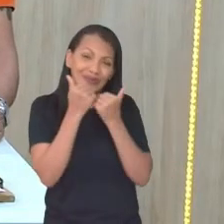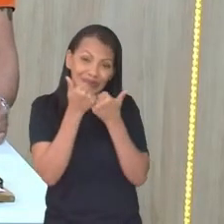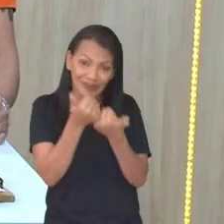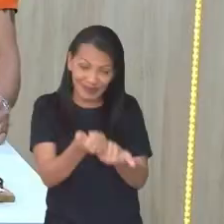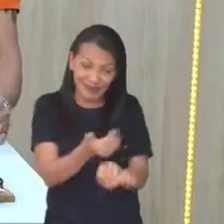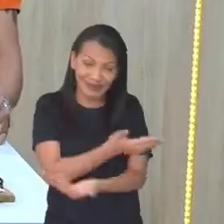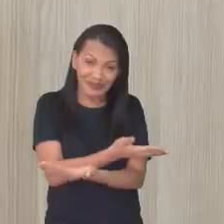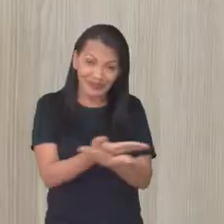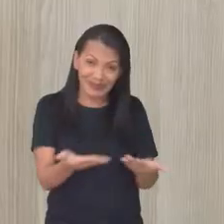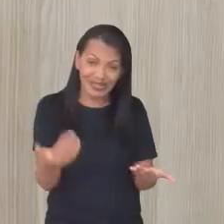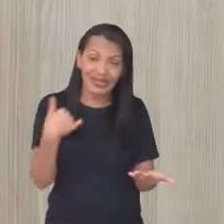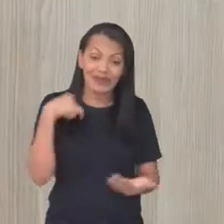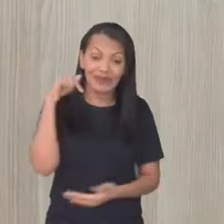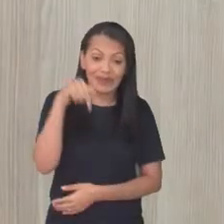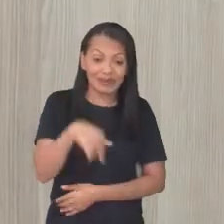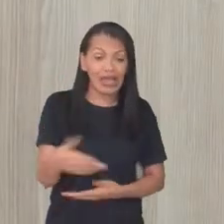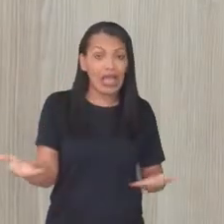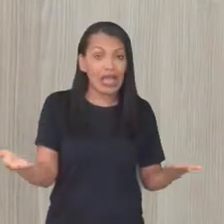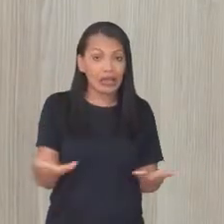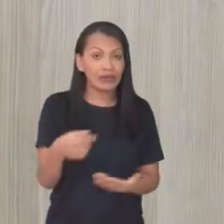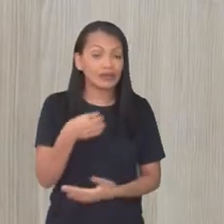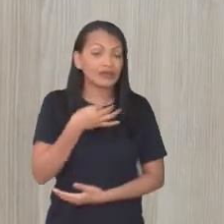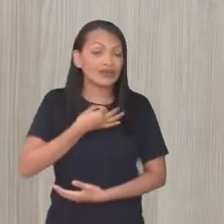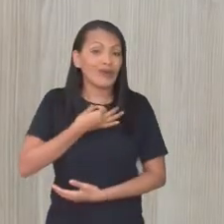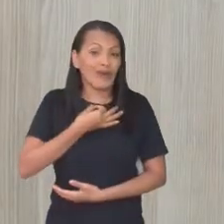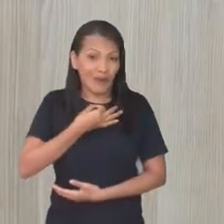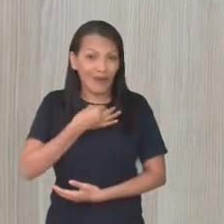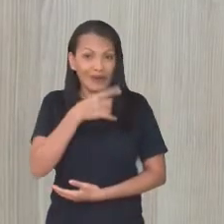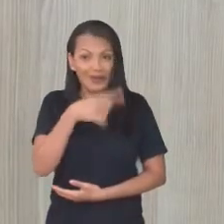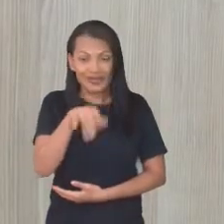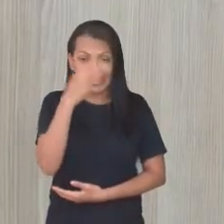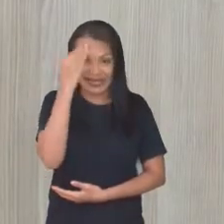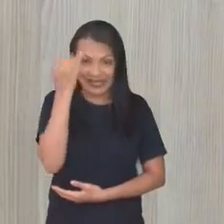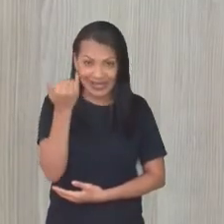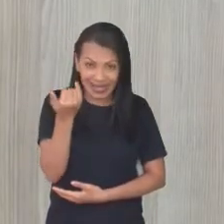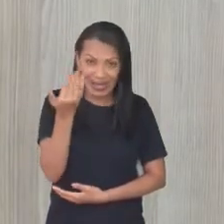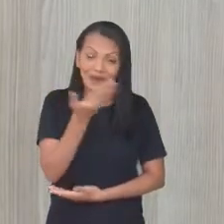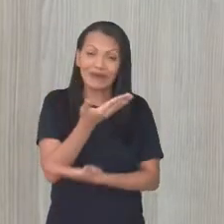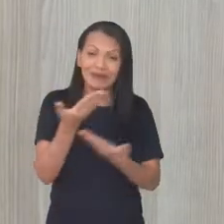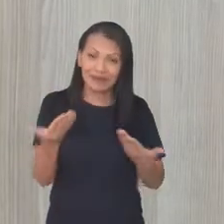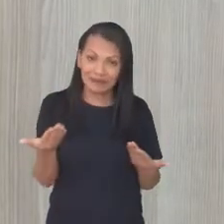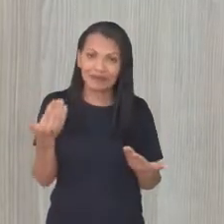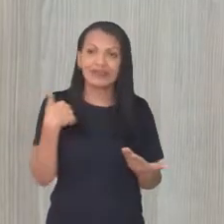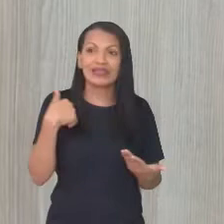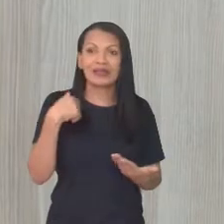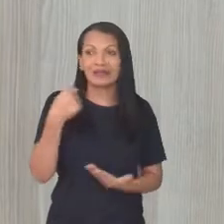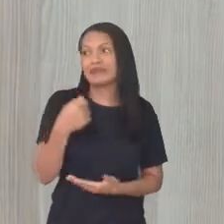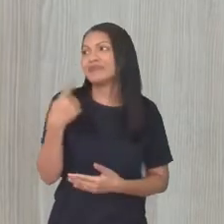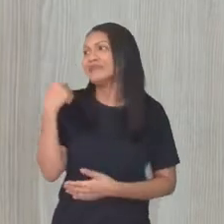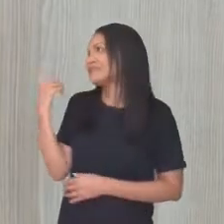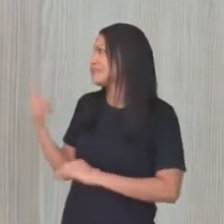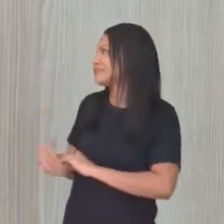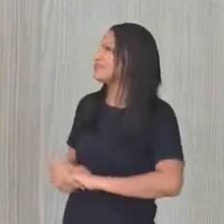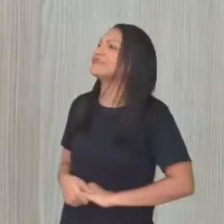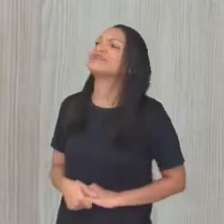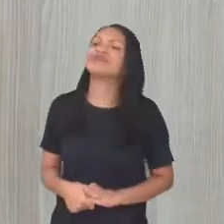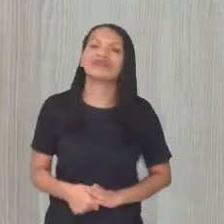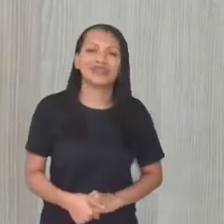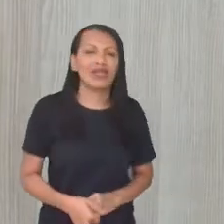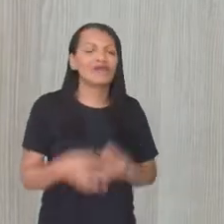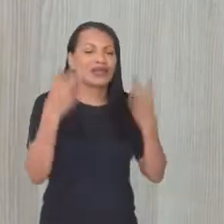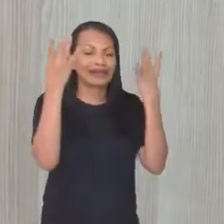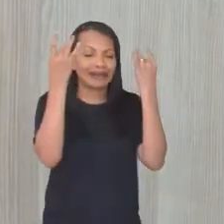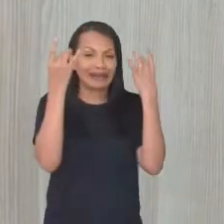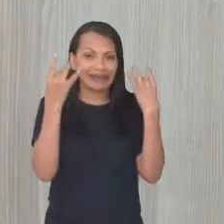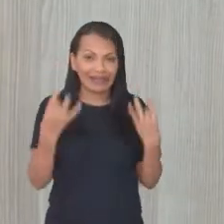bem? Estou aqui agora microfonada, como vocês sabem, eu sou Camille Borba, este aqui é o meu sinal. Eu vou me